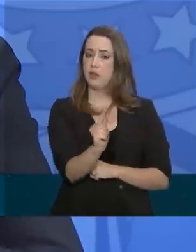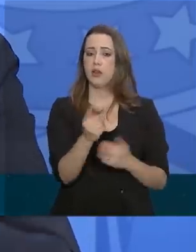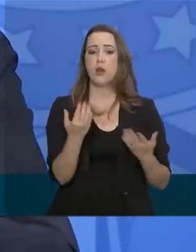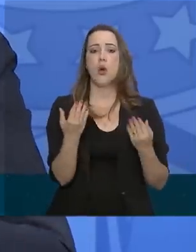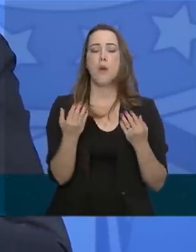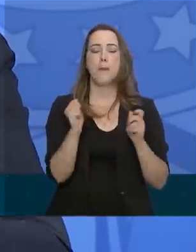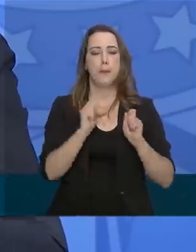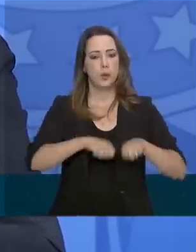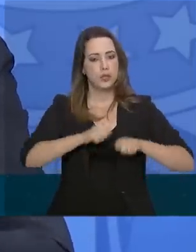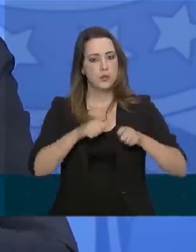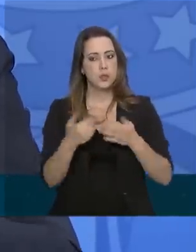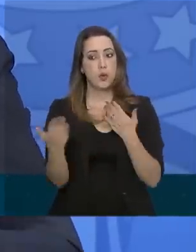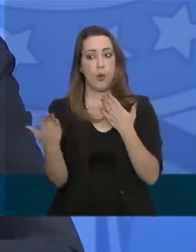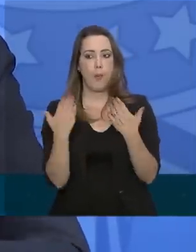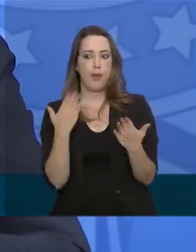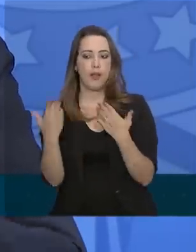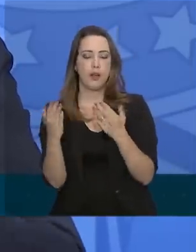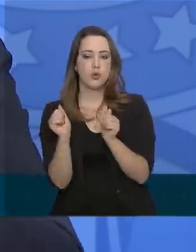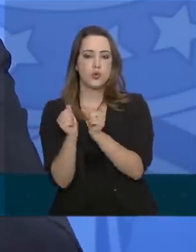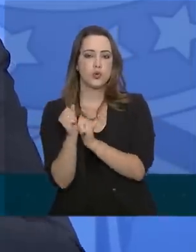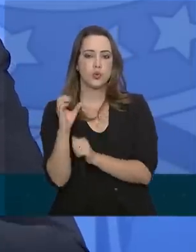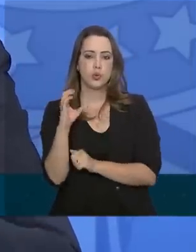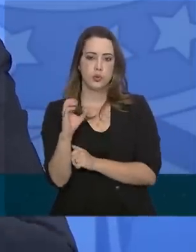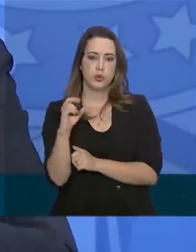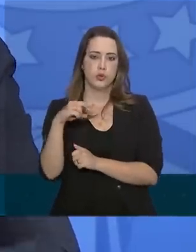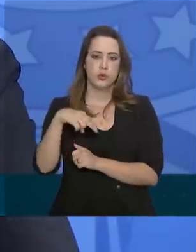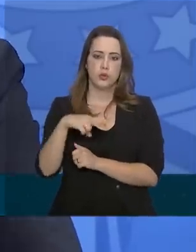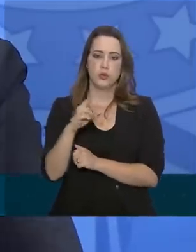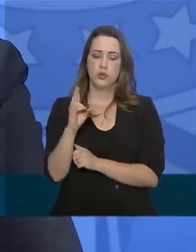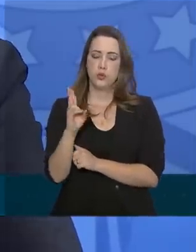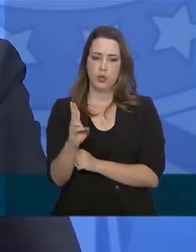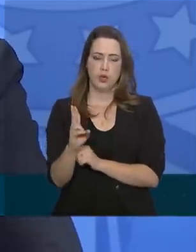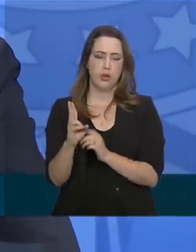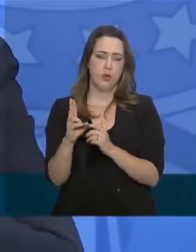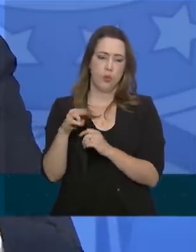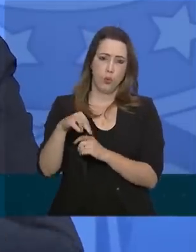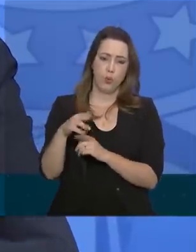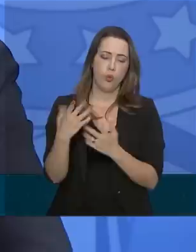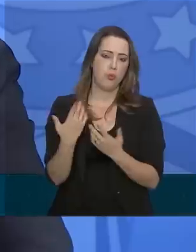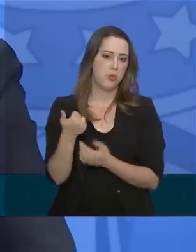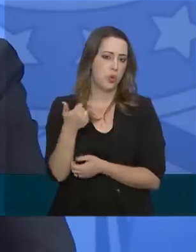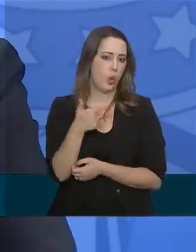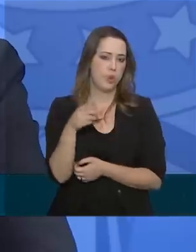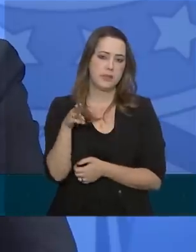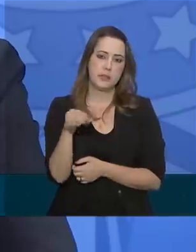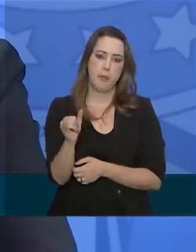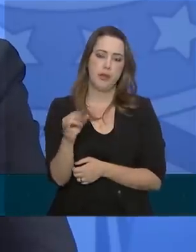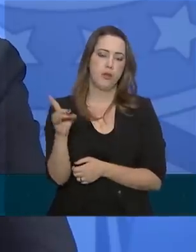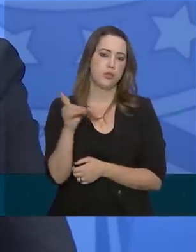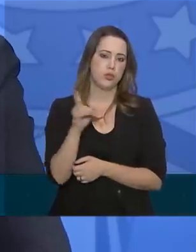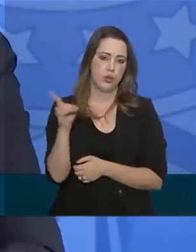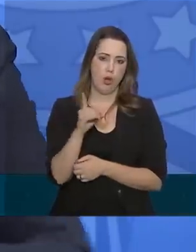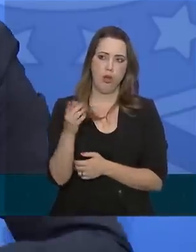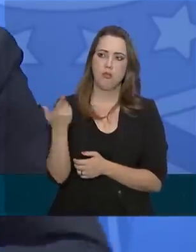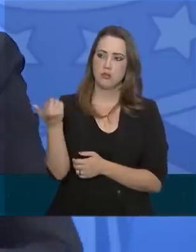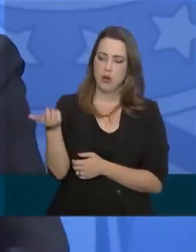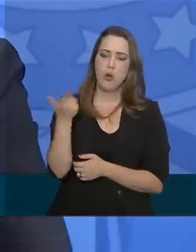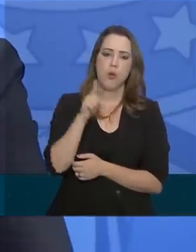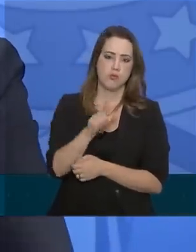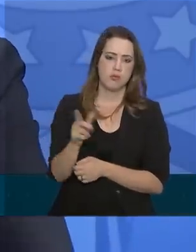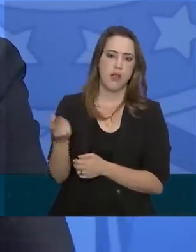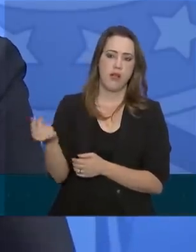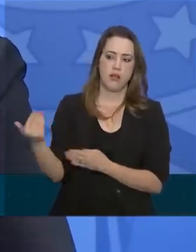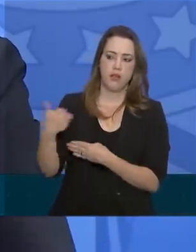cão com um eu não tenho os dados aqui esaf mas na casa de 12 bilhões de doses por ano se fatura em campo com o turismo e isso